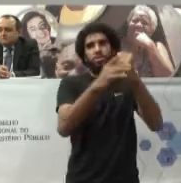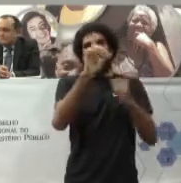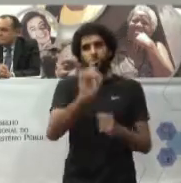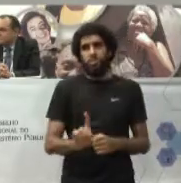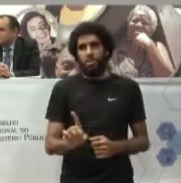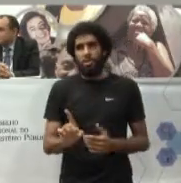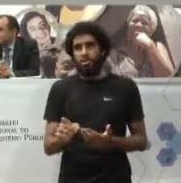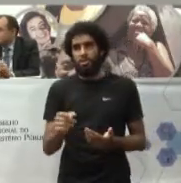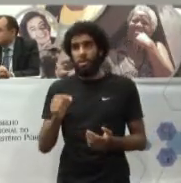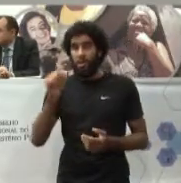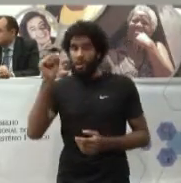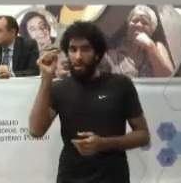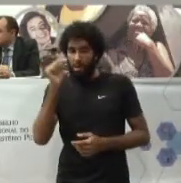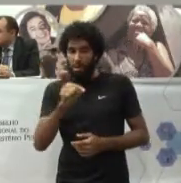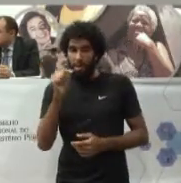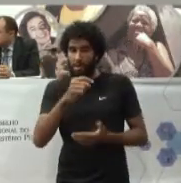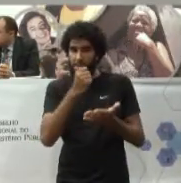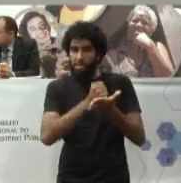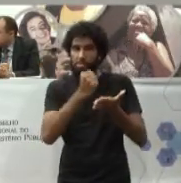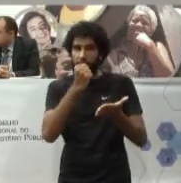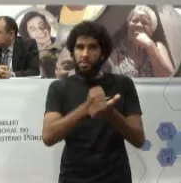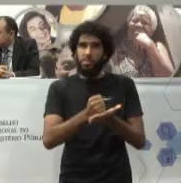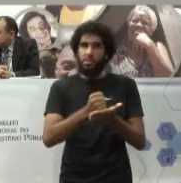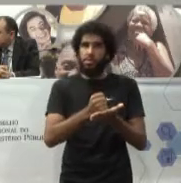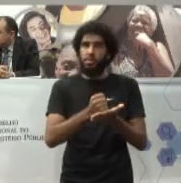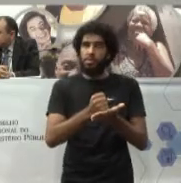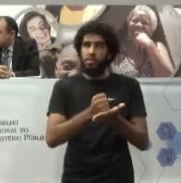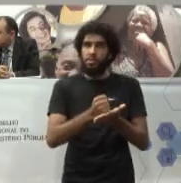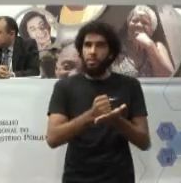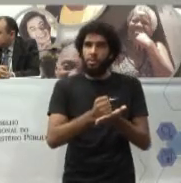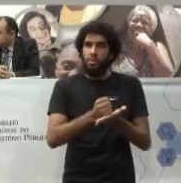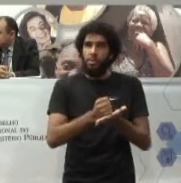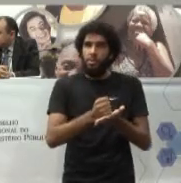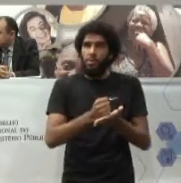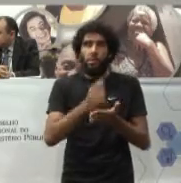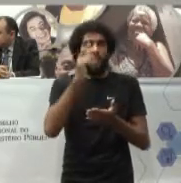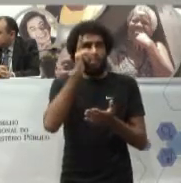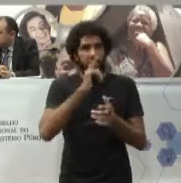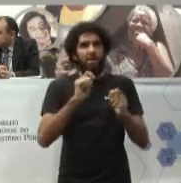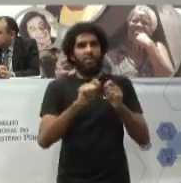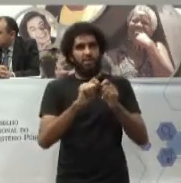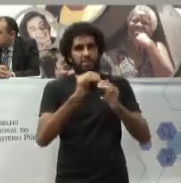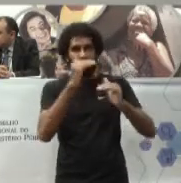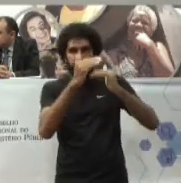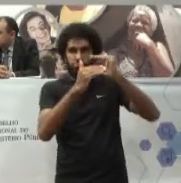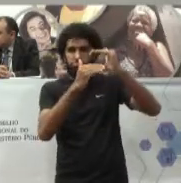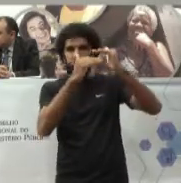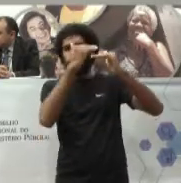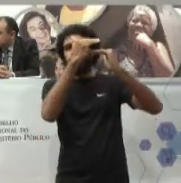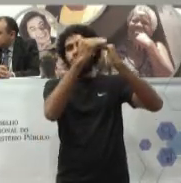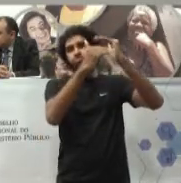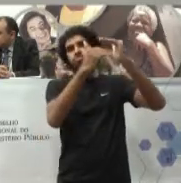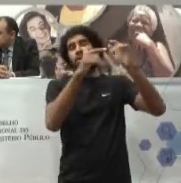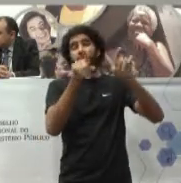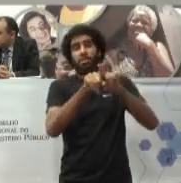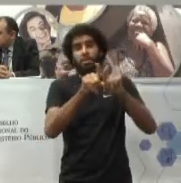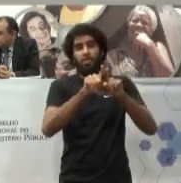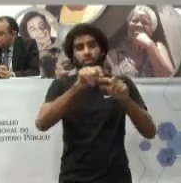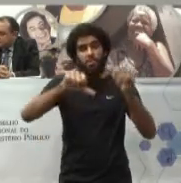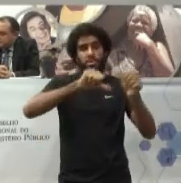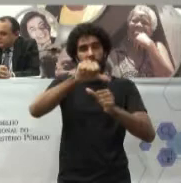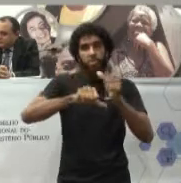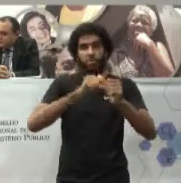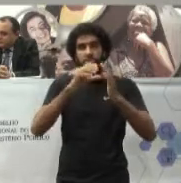esta contratação que estabeleceu conseguiu fazer avançar no brasil e muita mudança de modelo